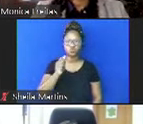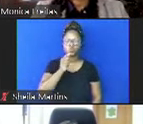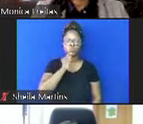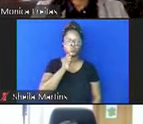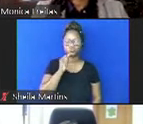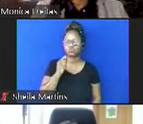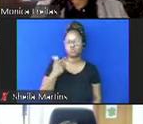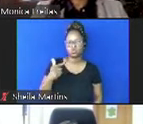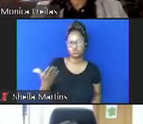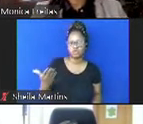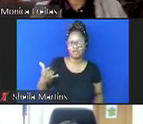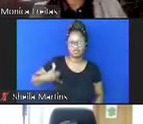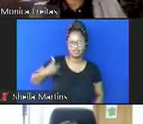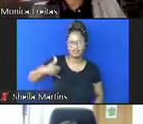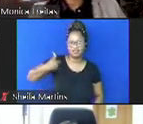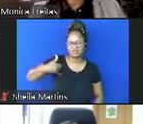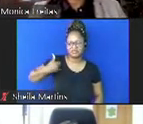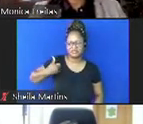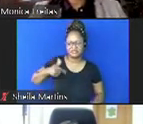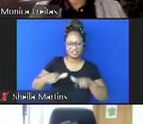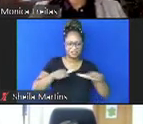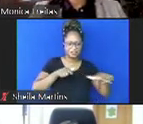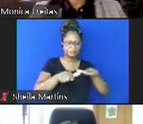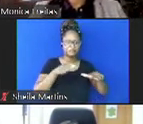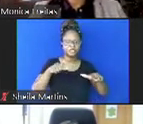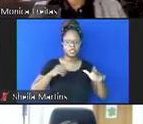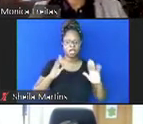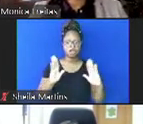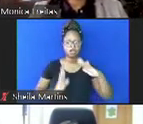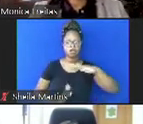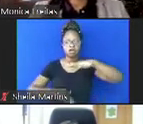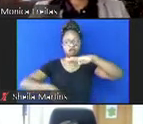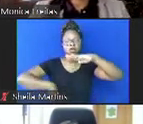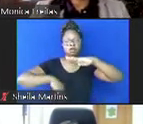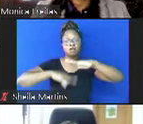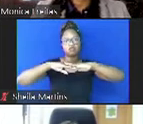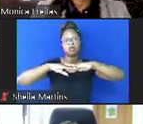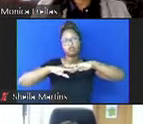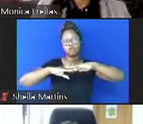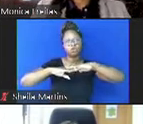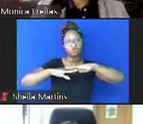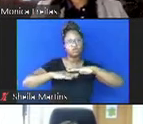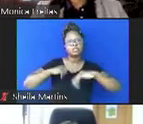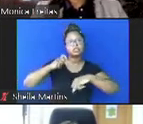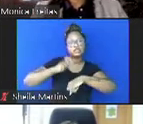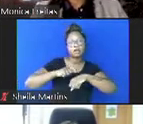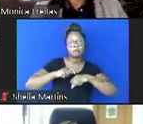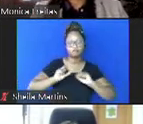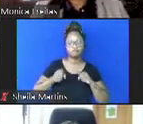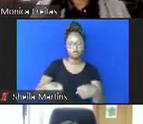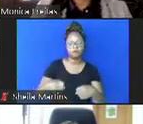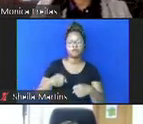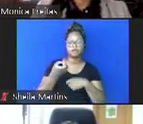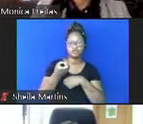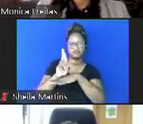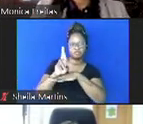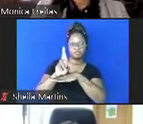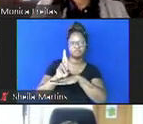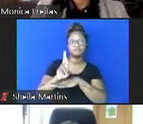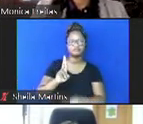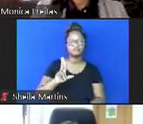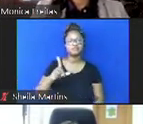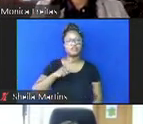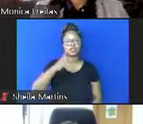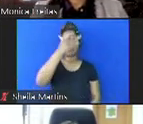que estiver aplicando, mas existem limites em relação ao tempo de defesa do doutorado. Então, pessoas que